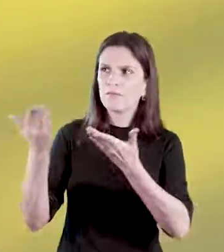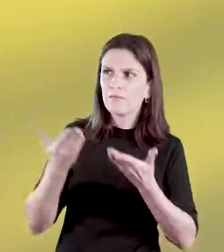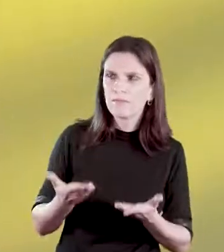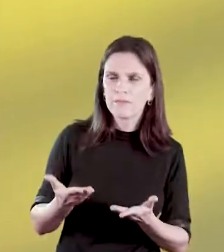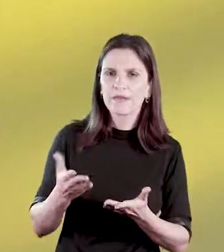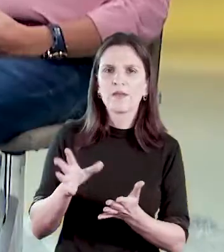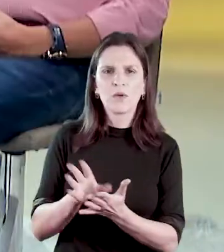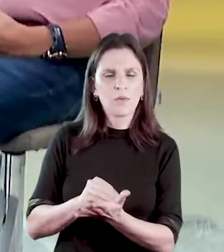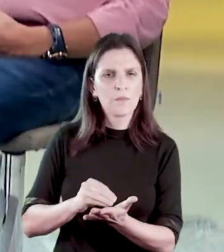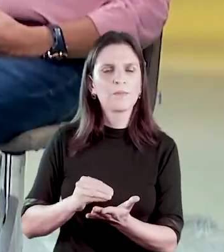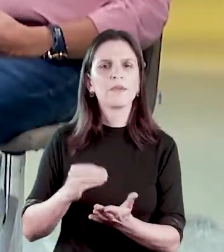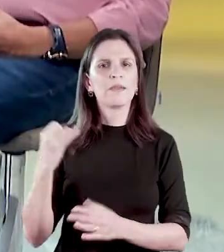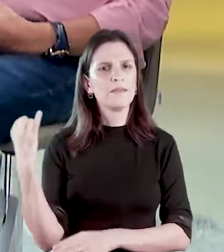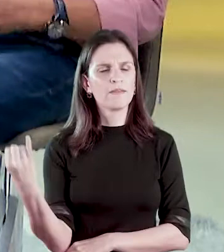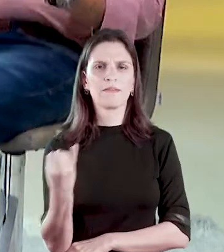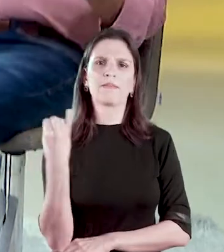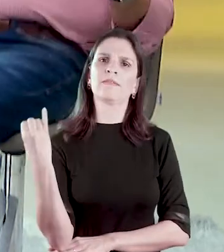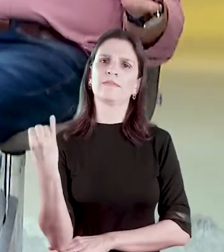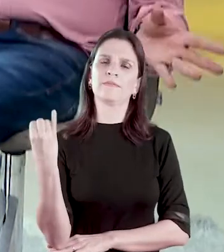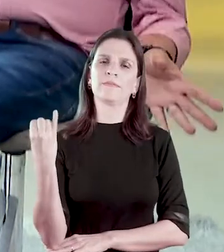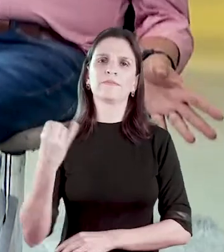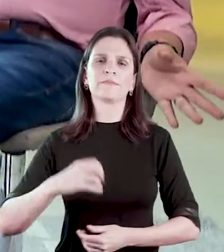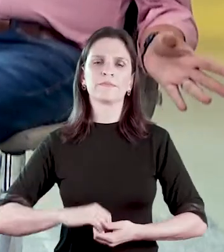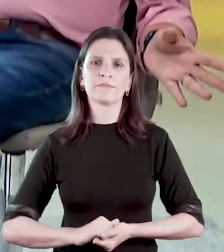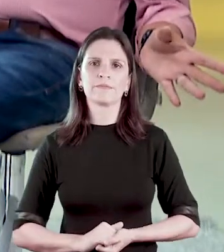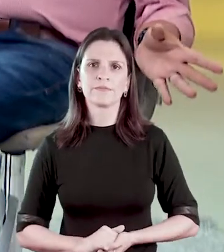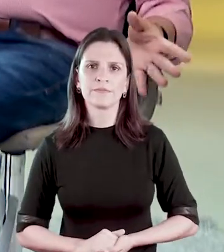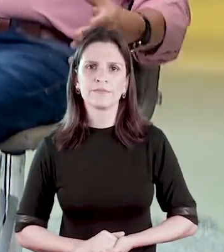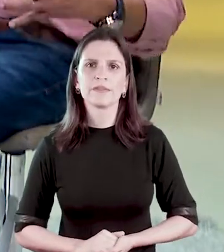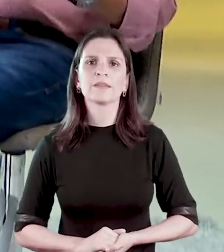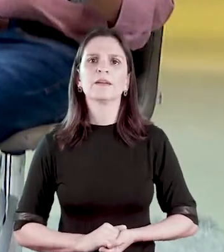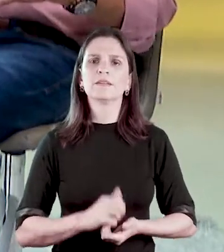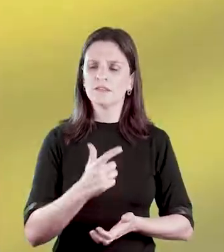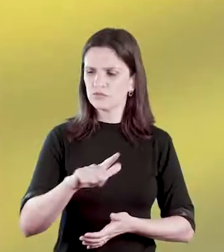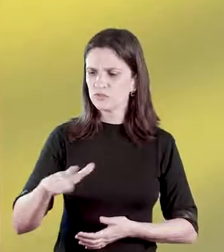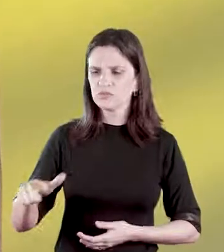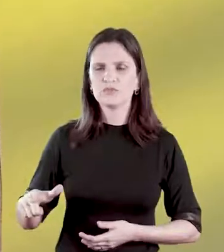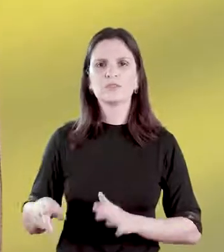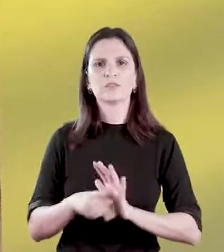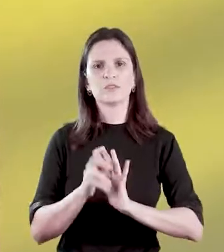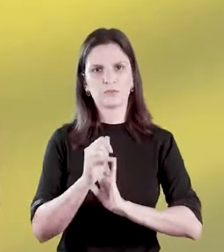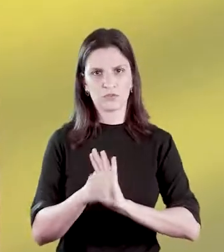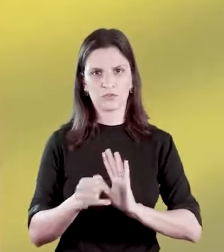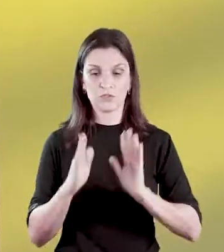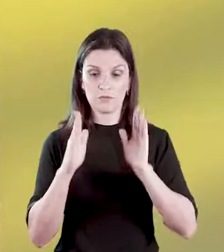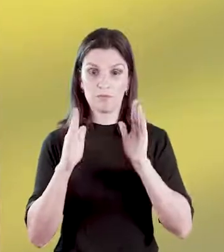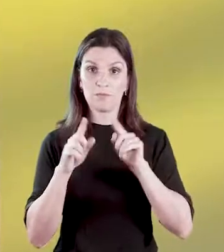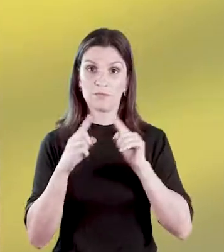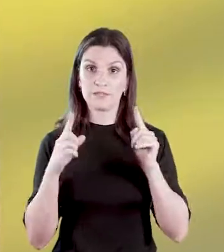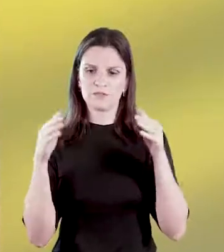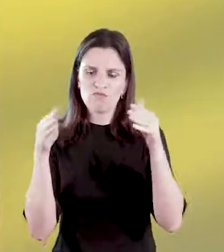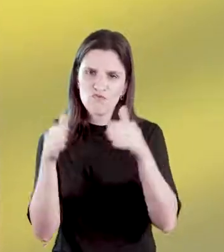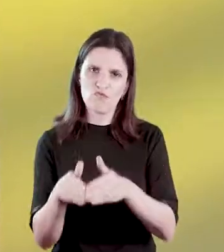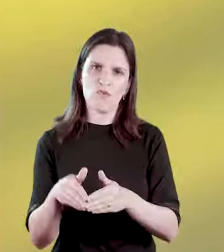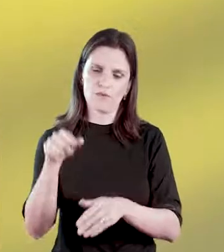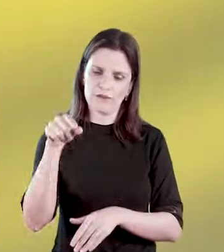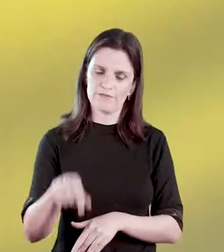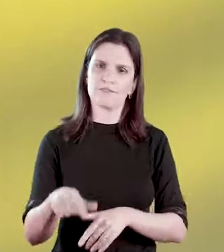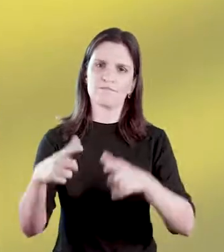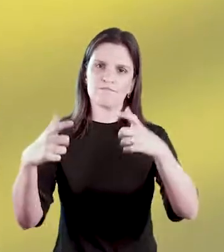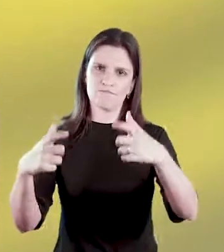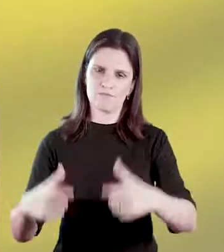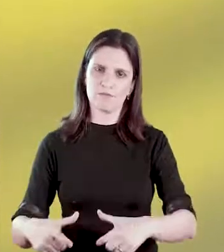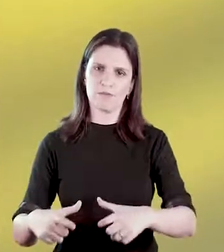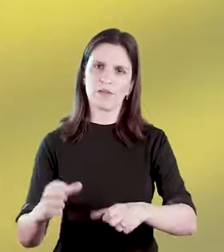eu não posso desviar como eu falei para você eu vou desviar de falar em outro projeto para o meu projeto nesse momento em